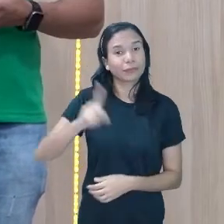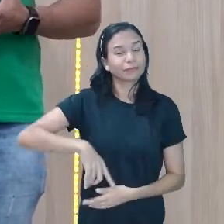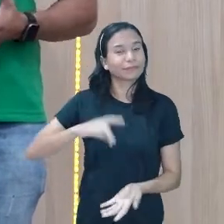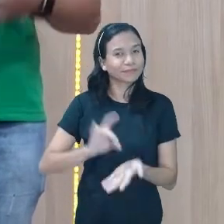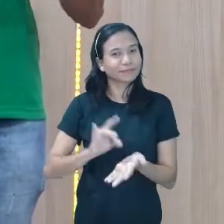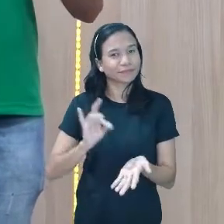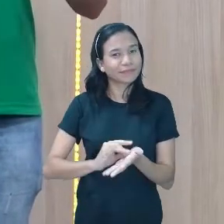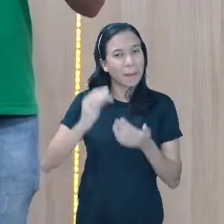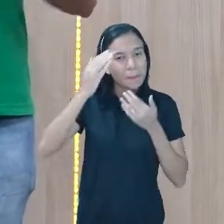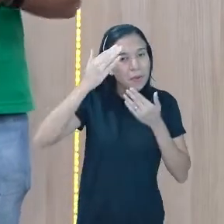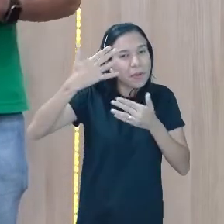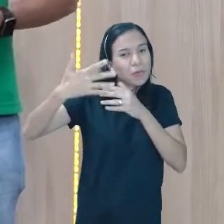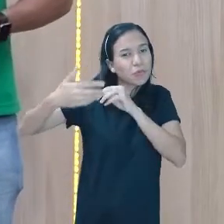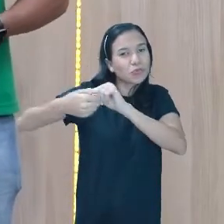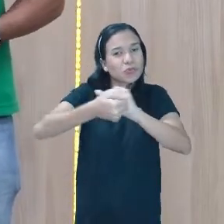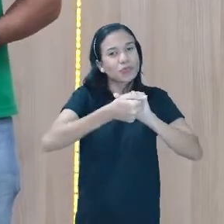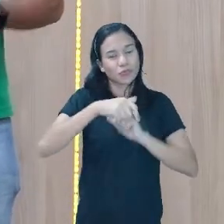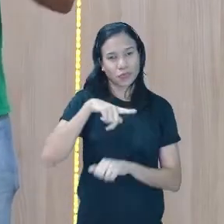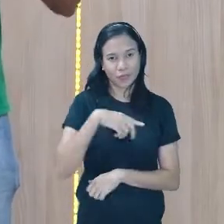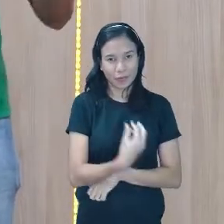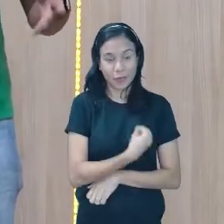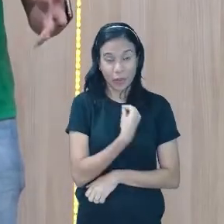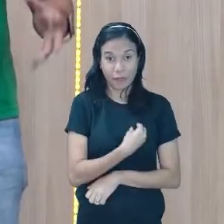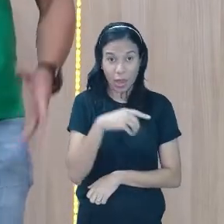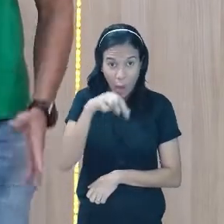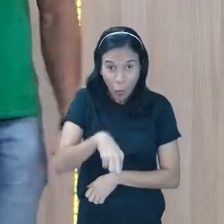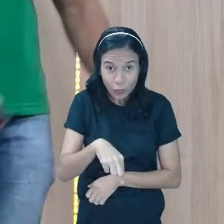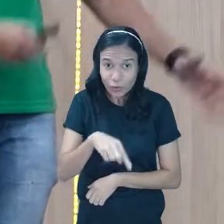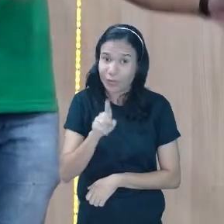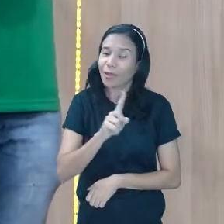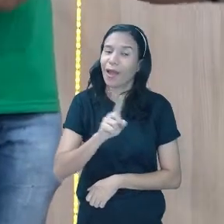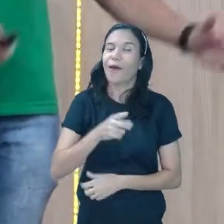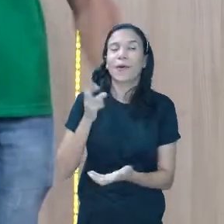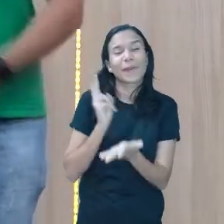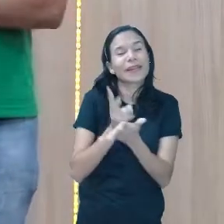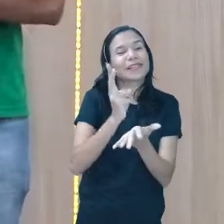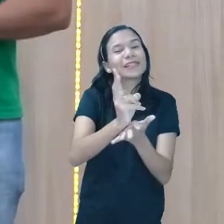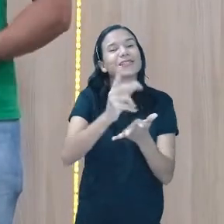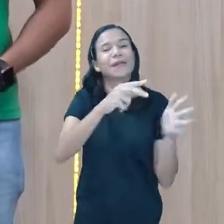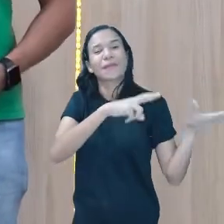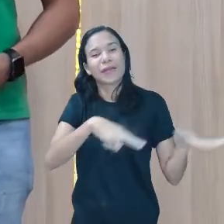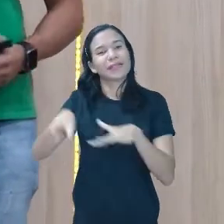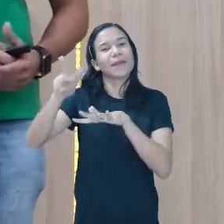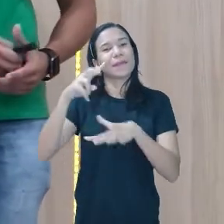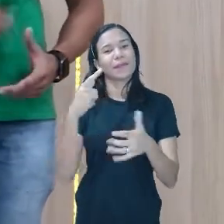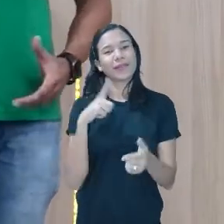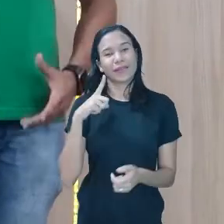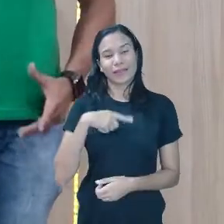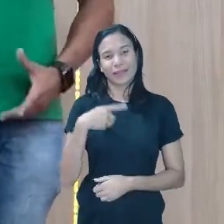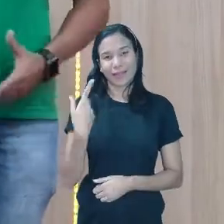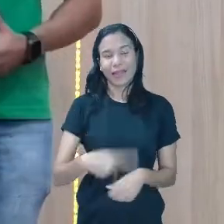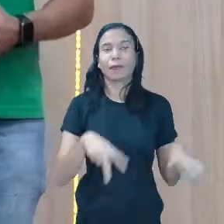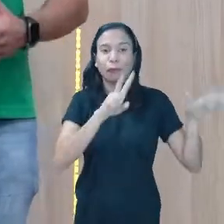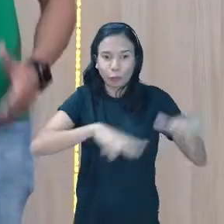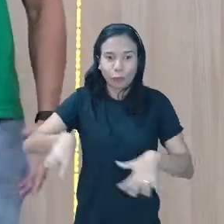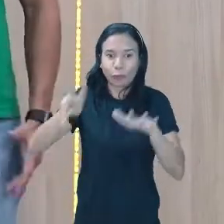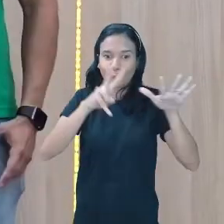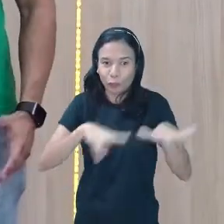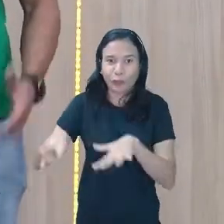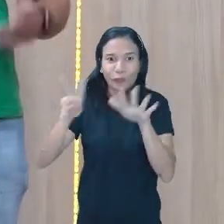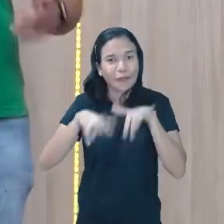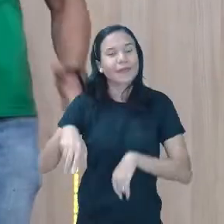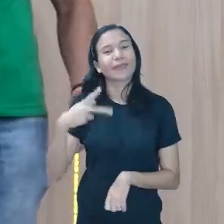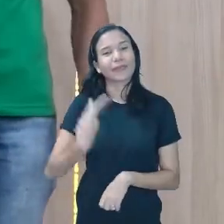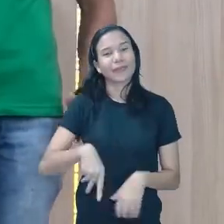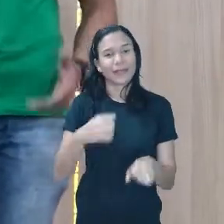bastante gratificante aqui tê-lo conosco, não só hoje, mas durante toda a semana e durante todas as semanas no